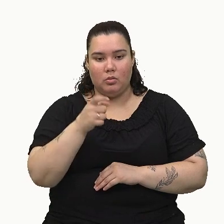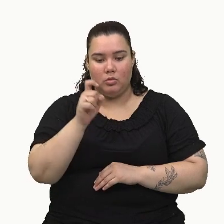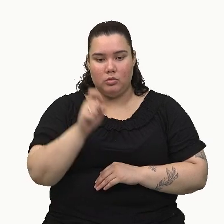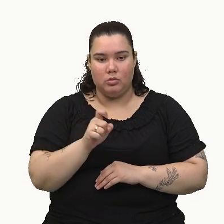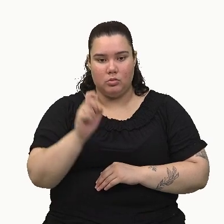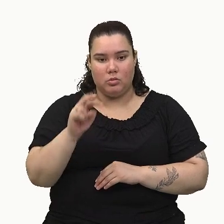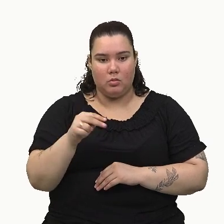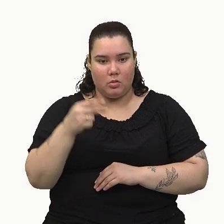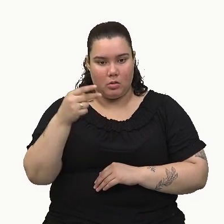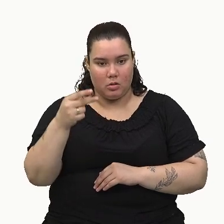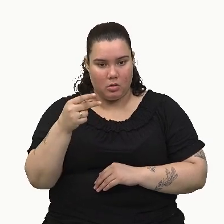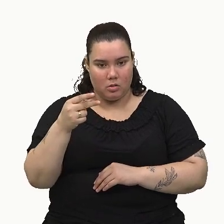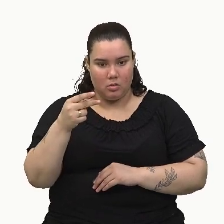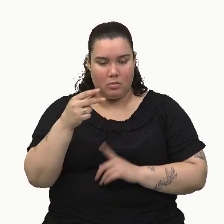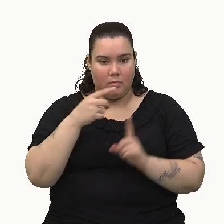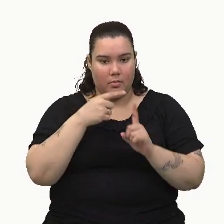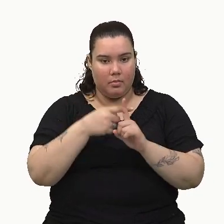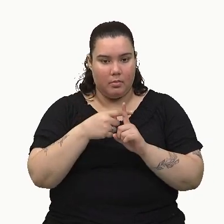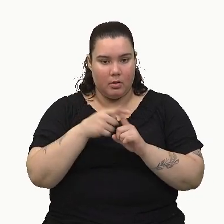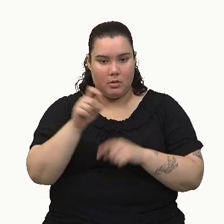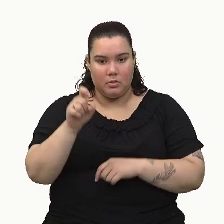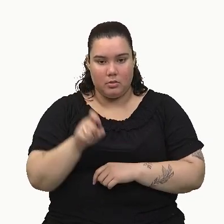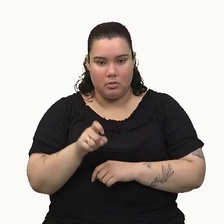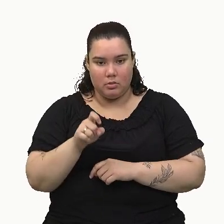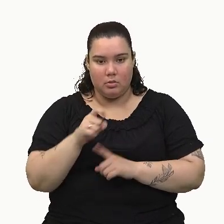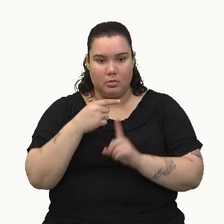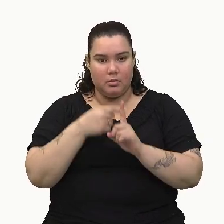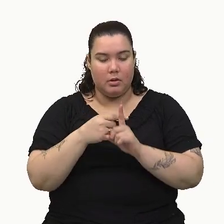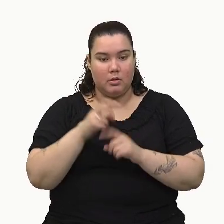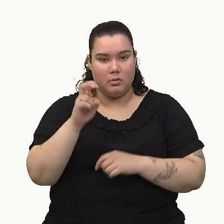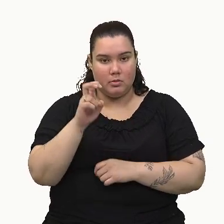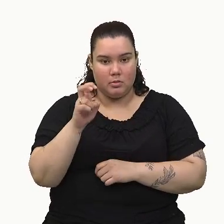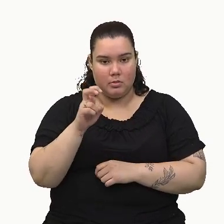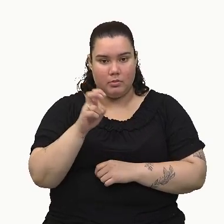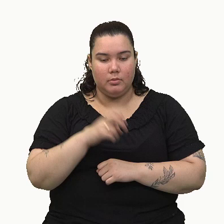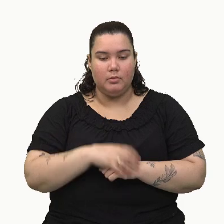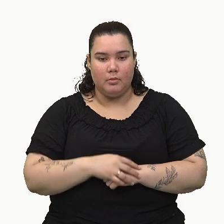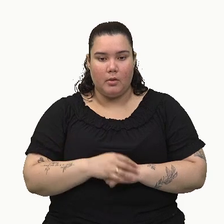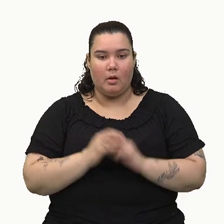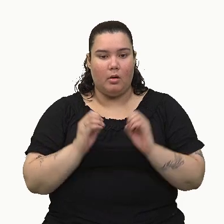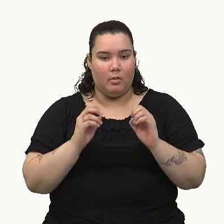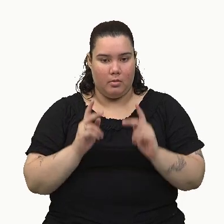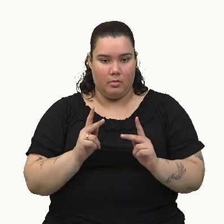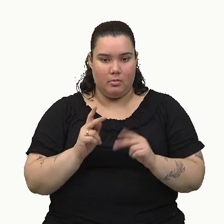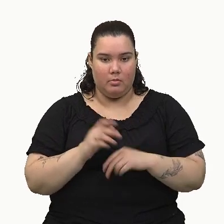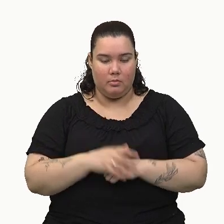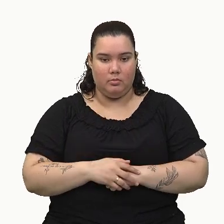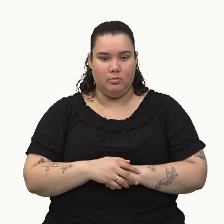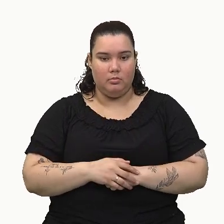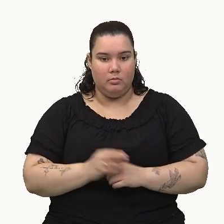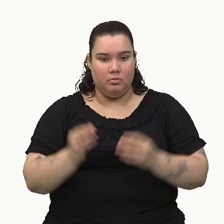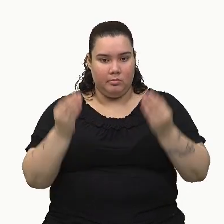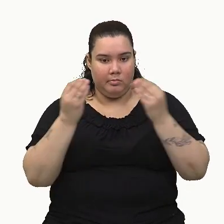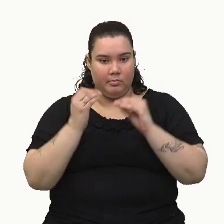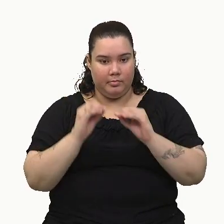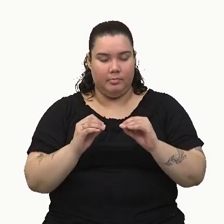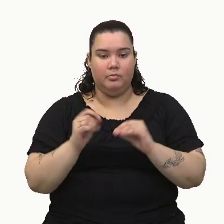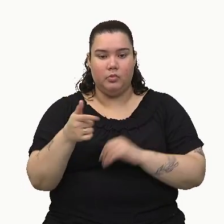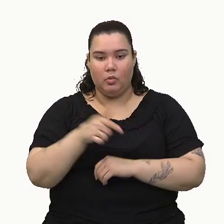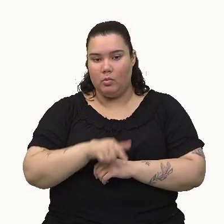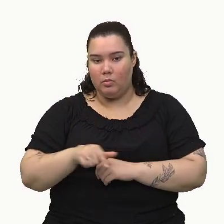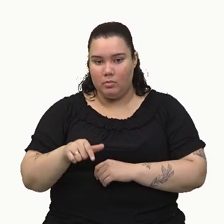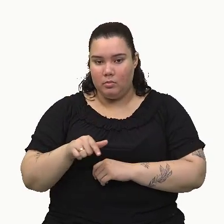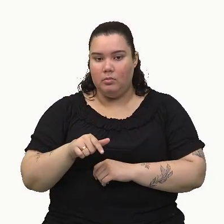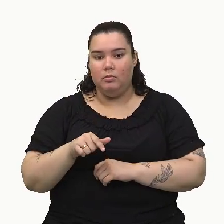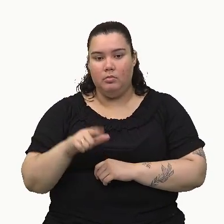quadrado mais x mais 5. Agora sim, reescrevendo essa função,